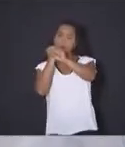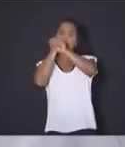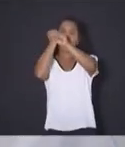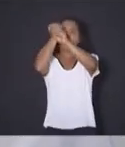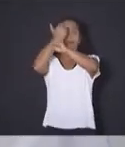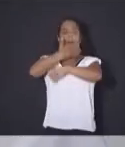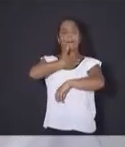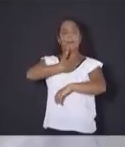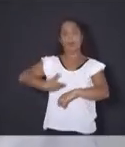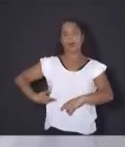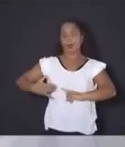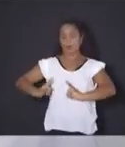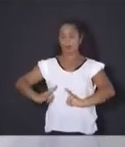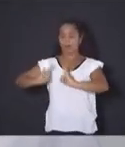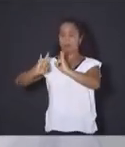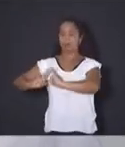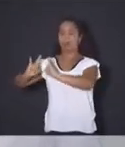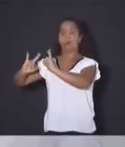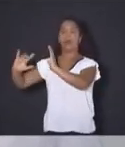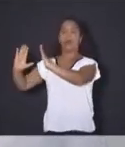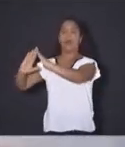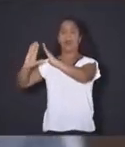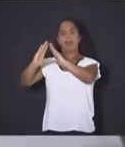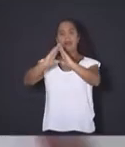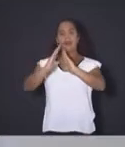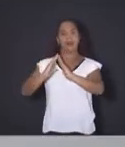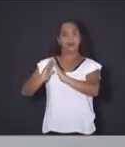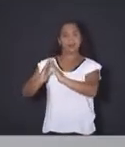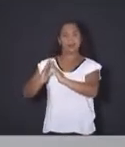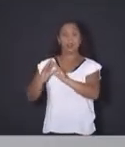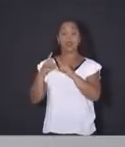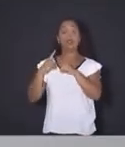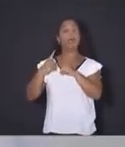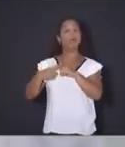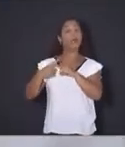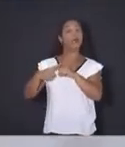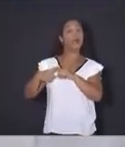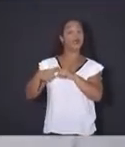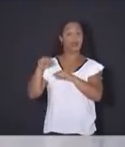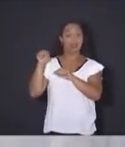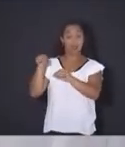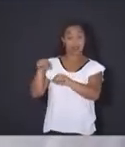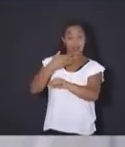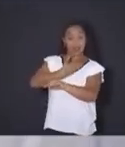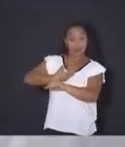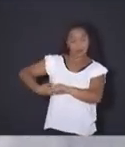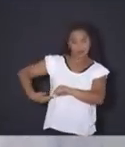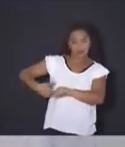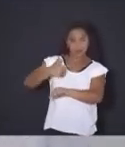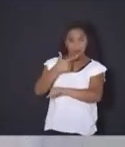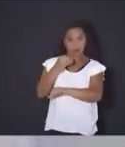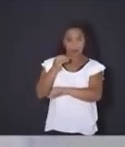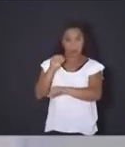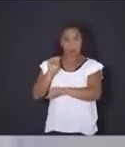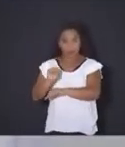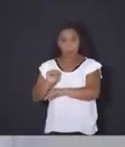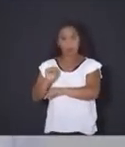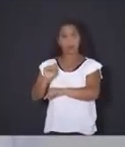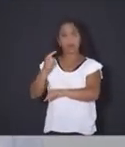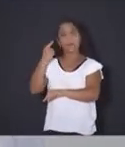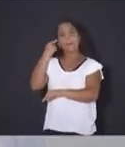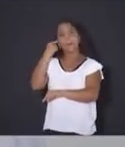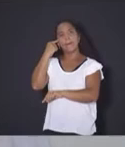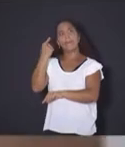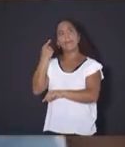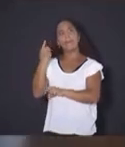a infraestrutura brasileira porque naquela época a visão que o governo brasileiro tinha era a visão de que